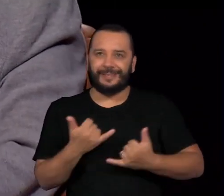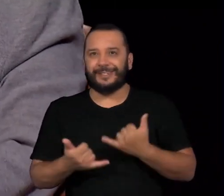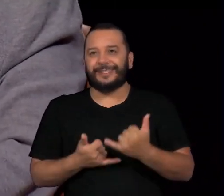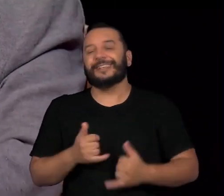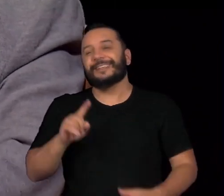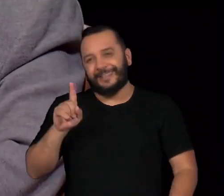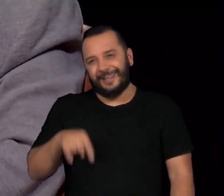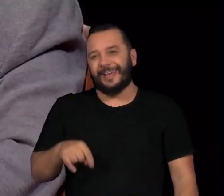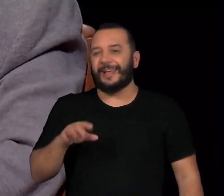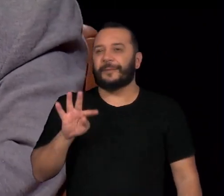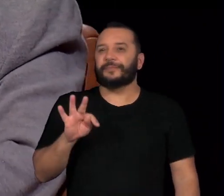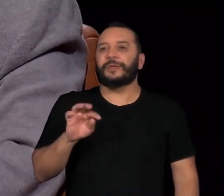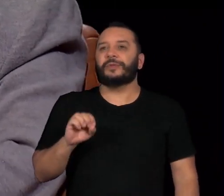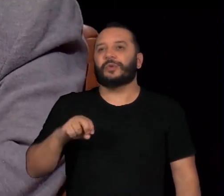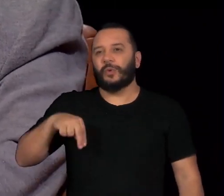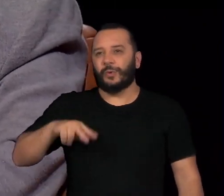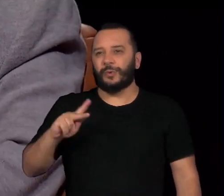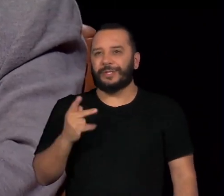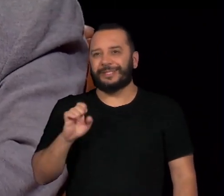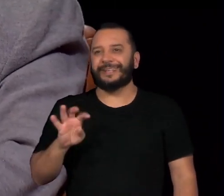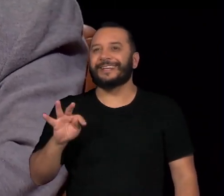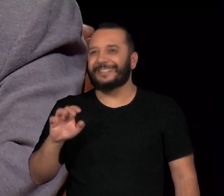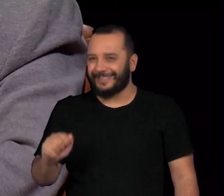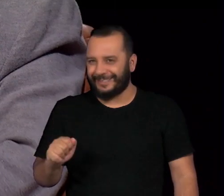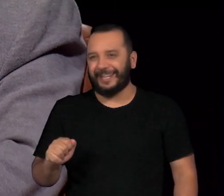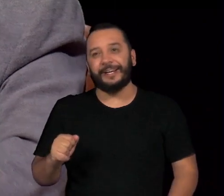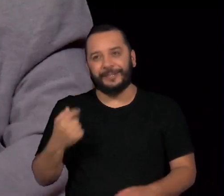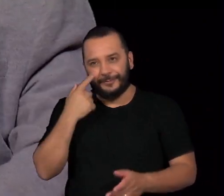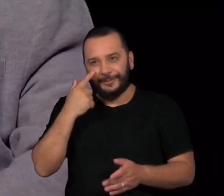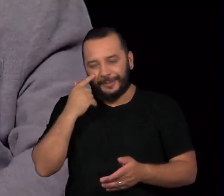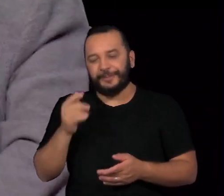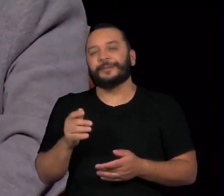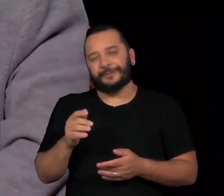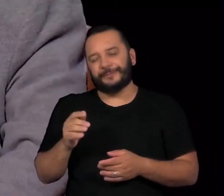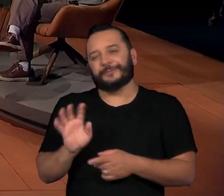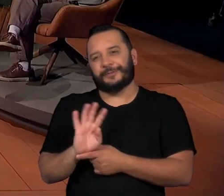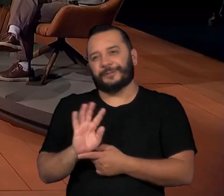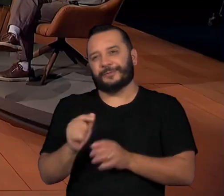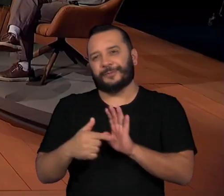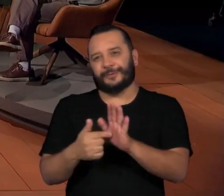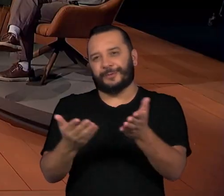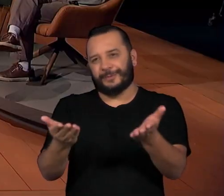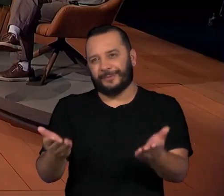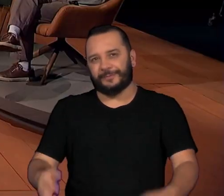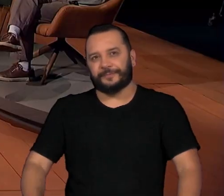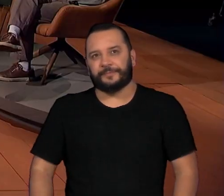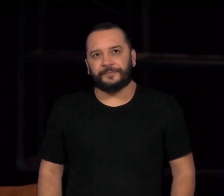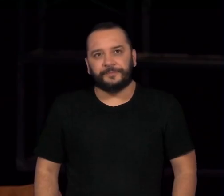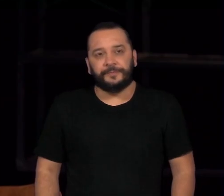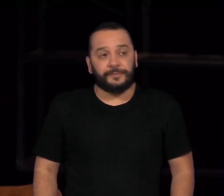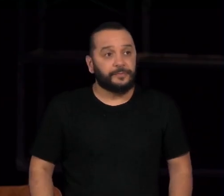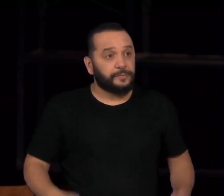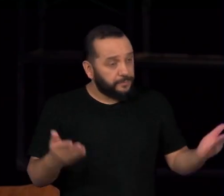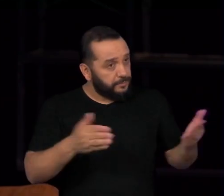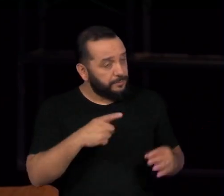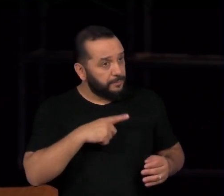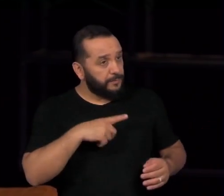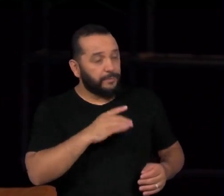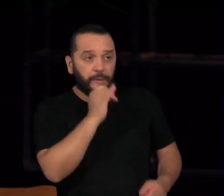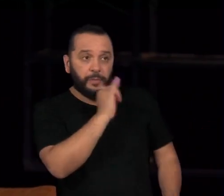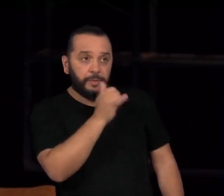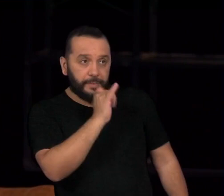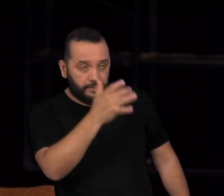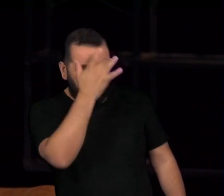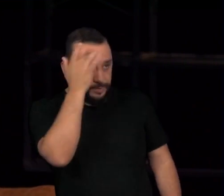tonheta né que é aquele que as imagens aqui revelaram há pouco e agora a gente tem o depoimento de alguém que